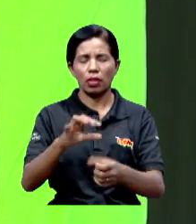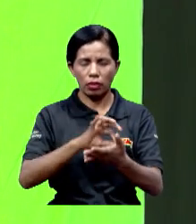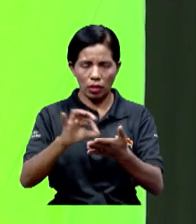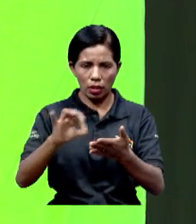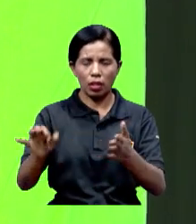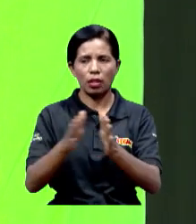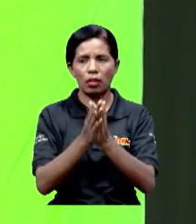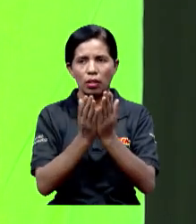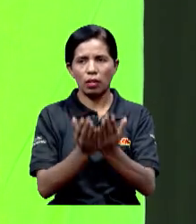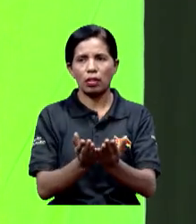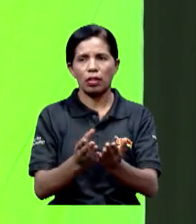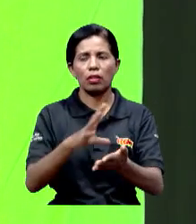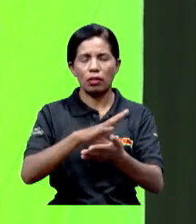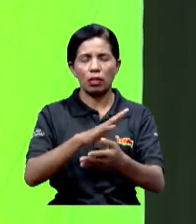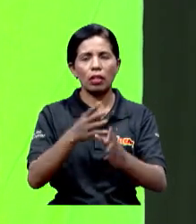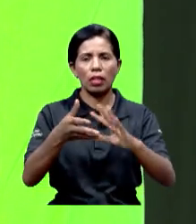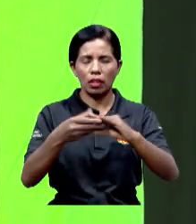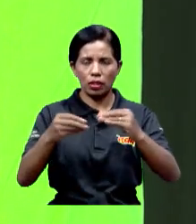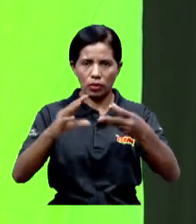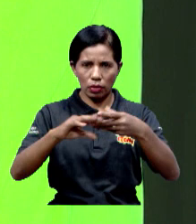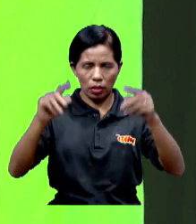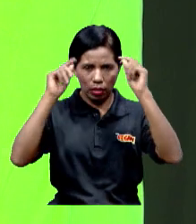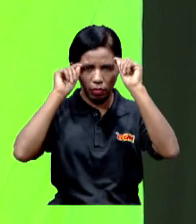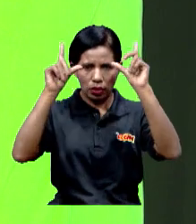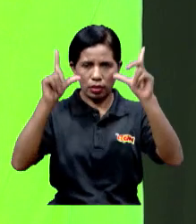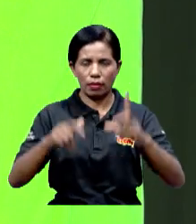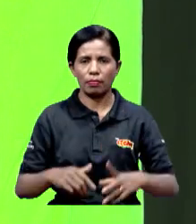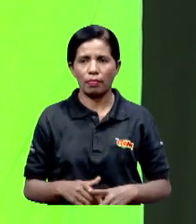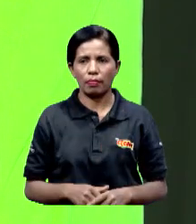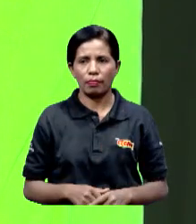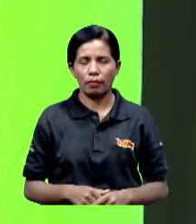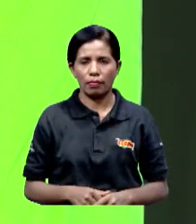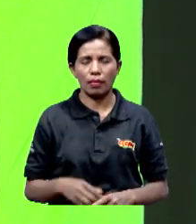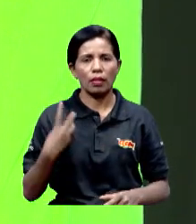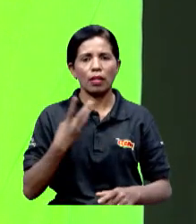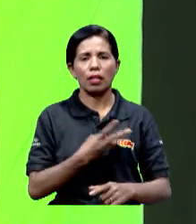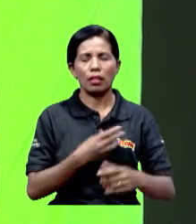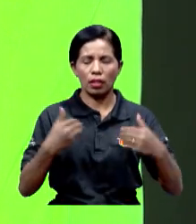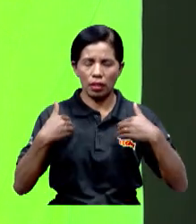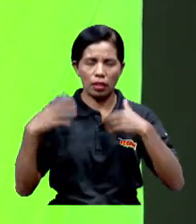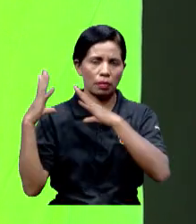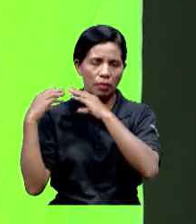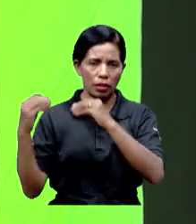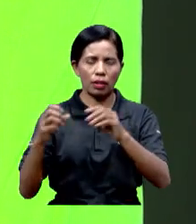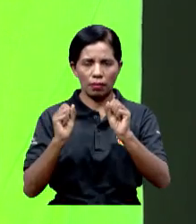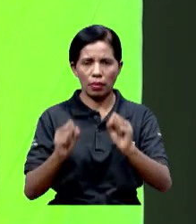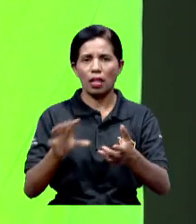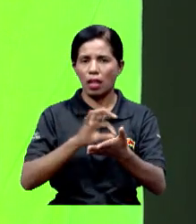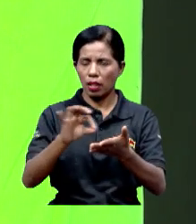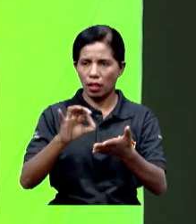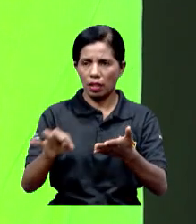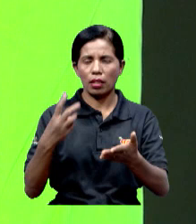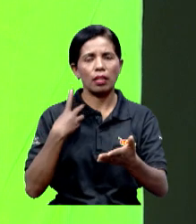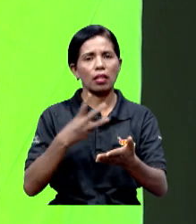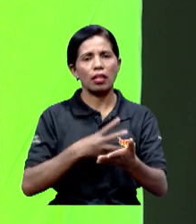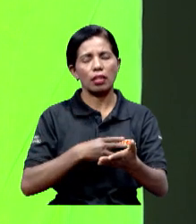livro no história Timor-Lestinian. E tem esperança mos katakbalo mos se bela querek ite ni